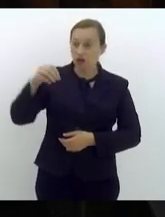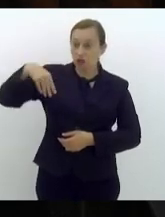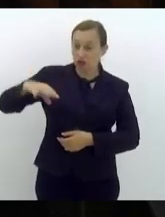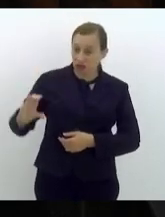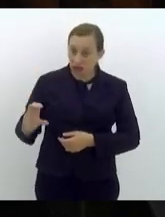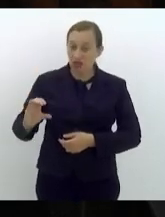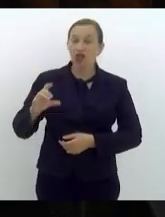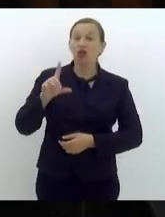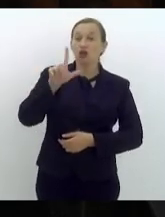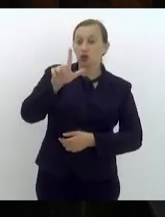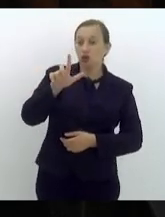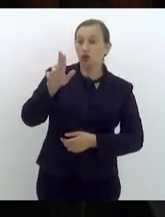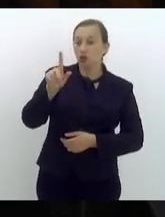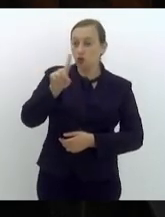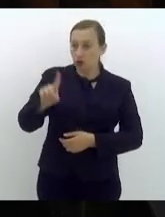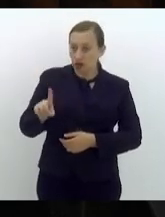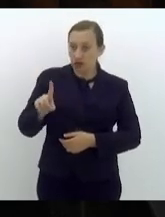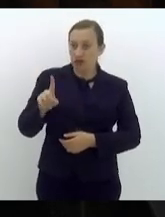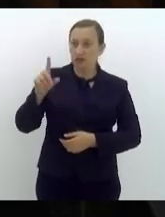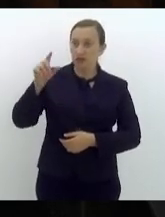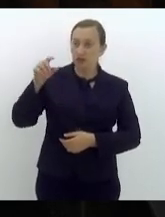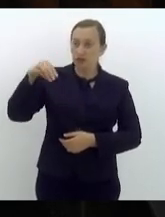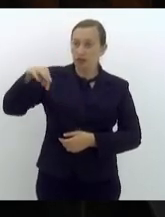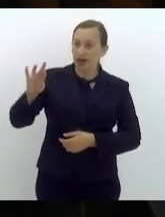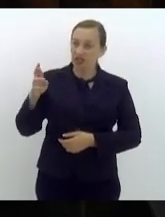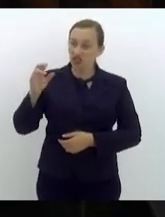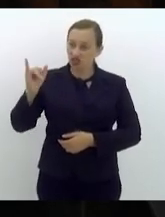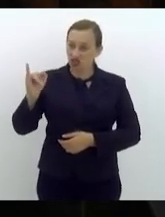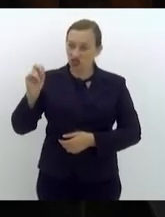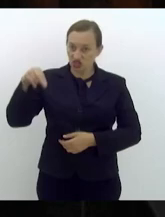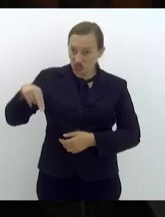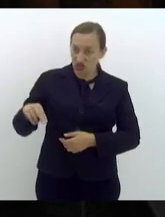Martins e Valdec Carneiro